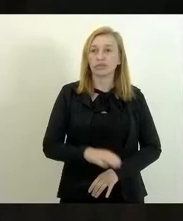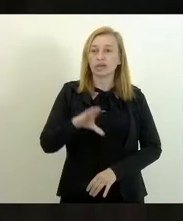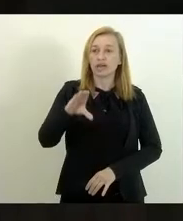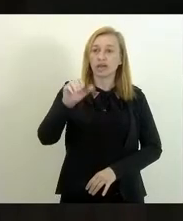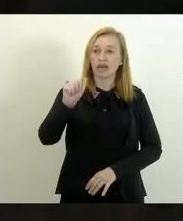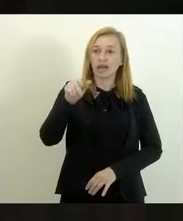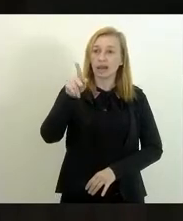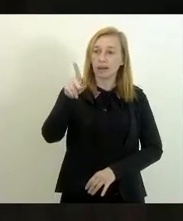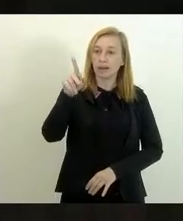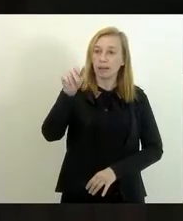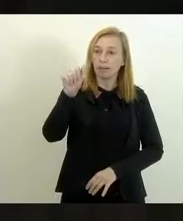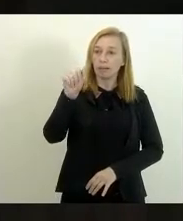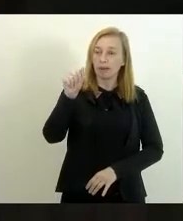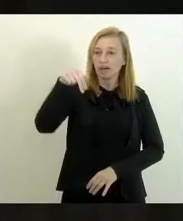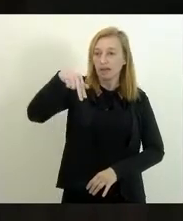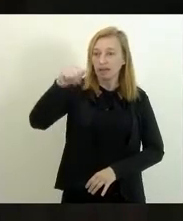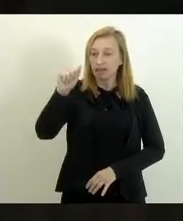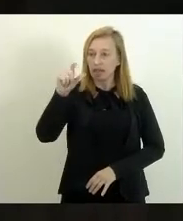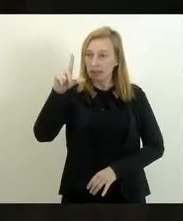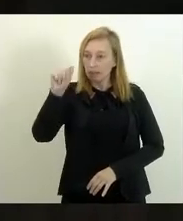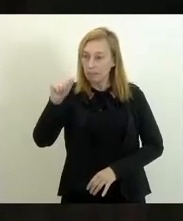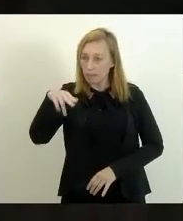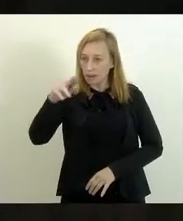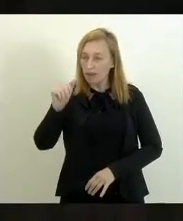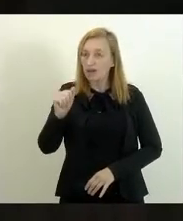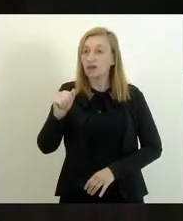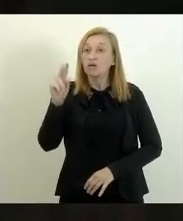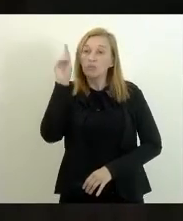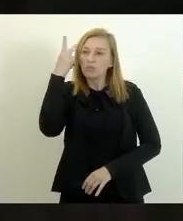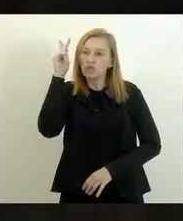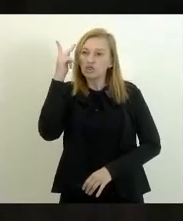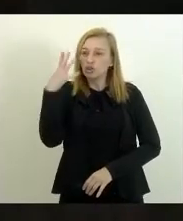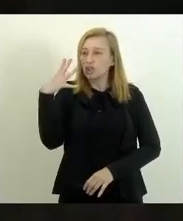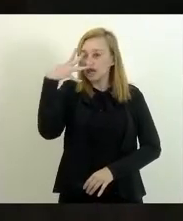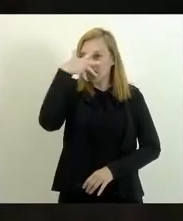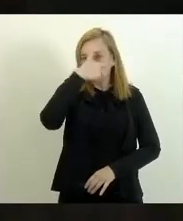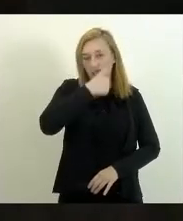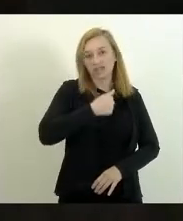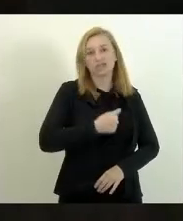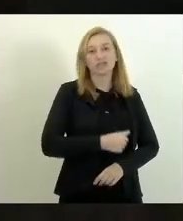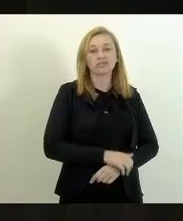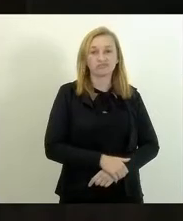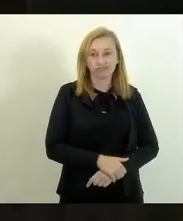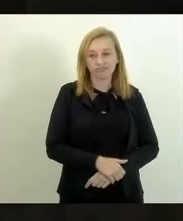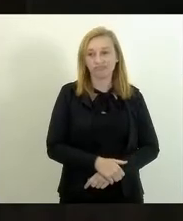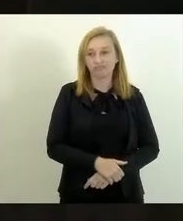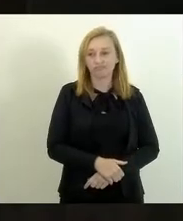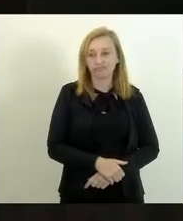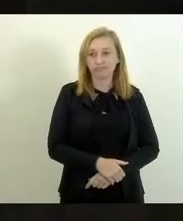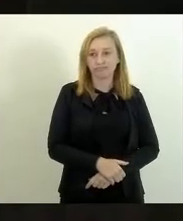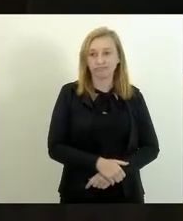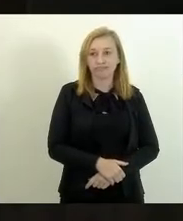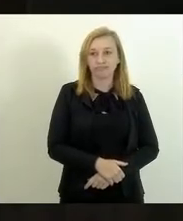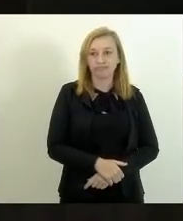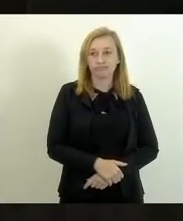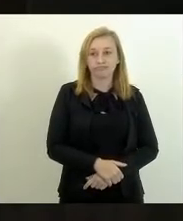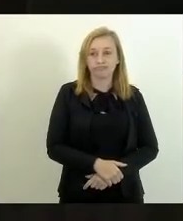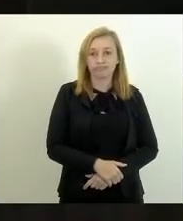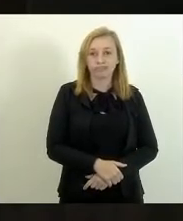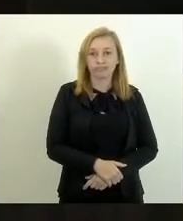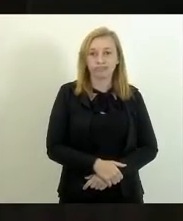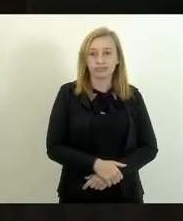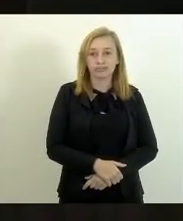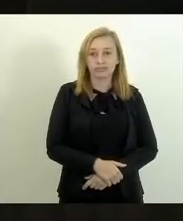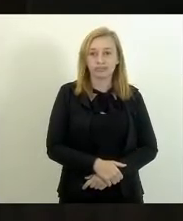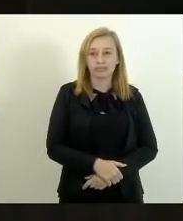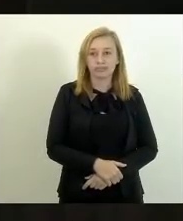Capanema tem uma história belíssima. Ele foi o símbolo de um Brasil grande, de um Brasil moderno. E a gente espera mantê-lo